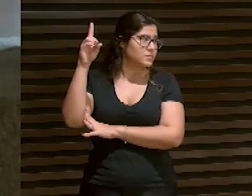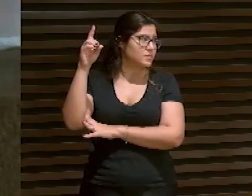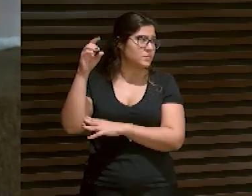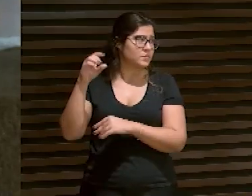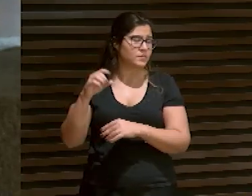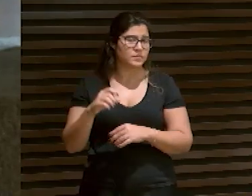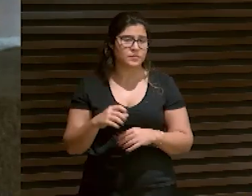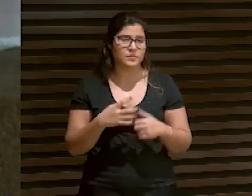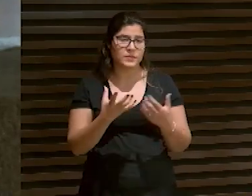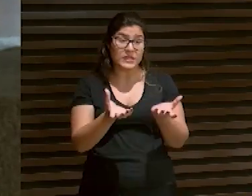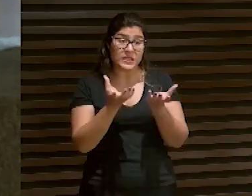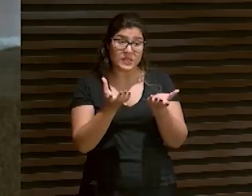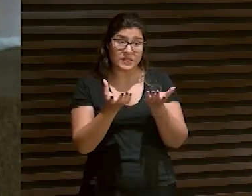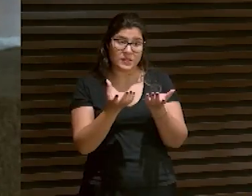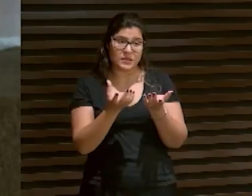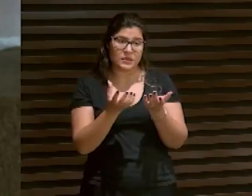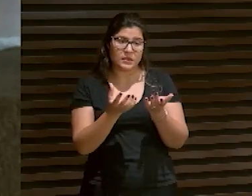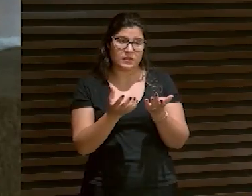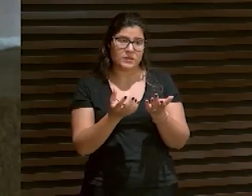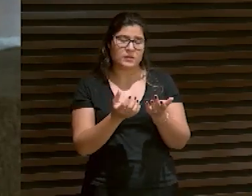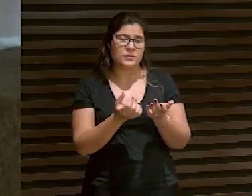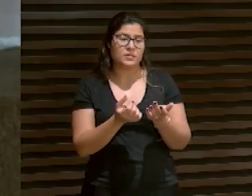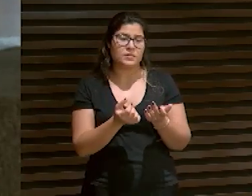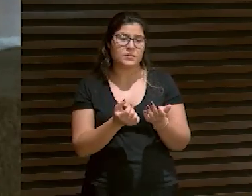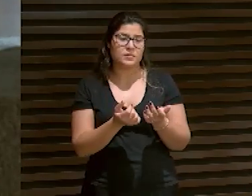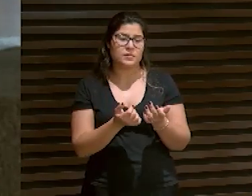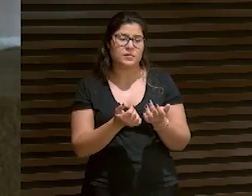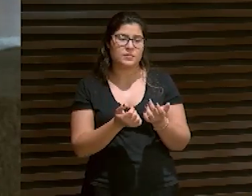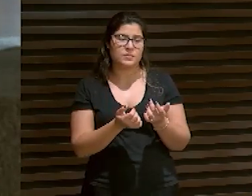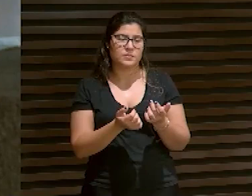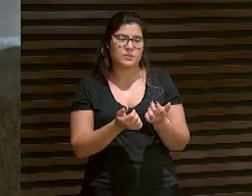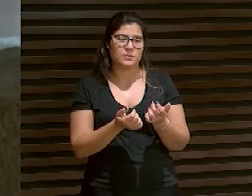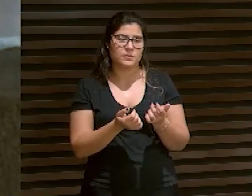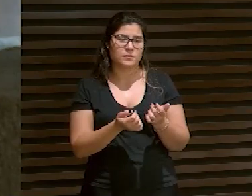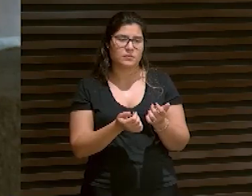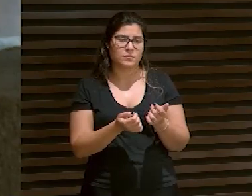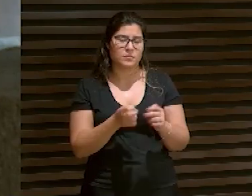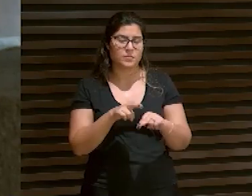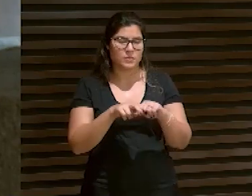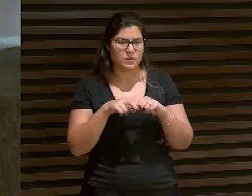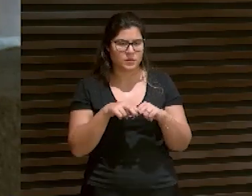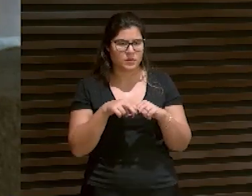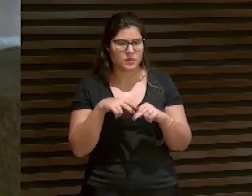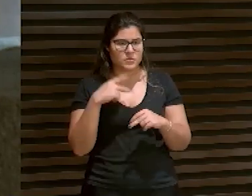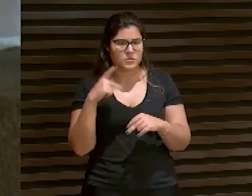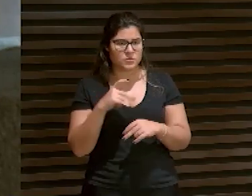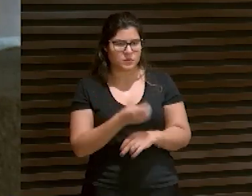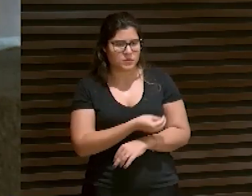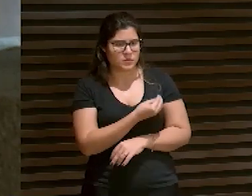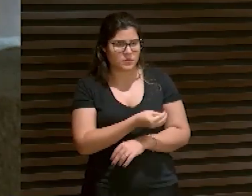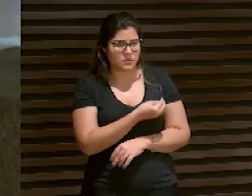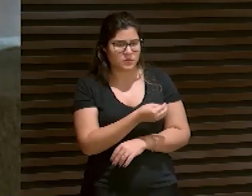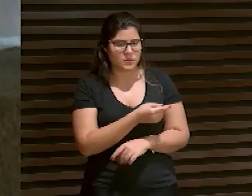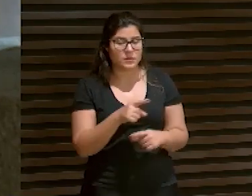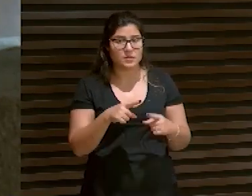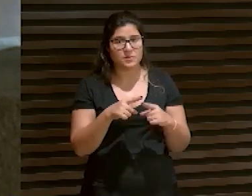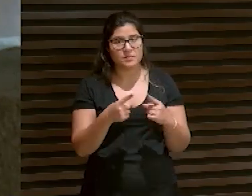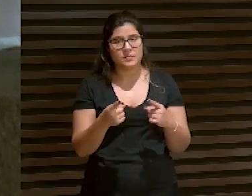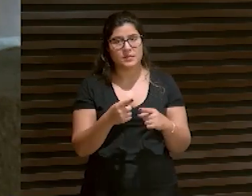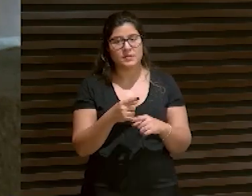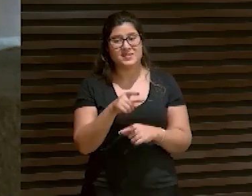que deveria, na teoria, ser a razão da sua existência. E ainda assim, ele preferia